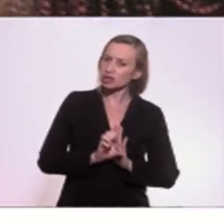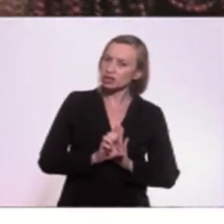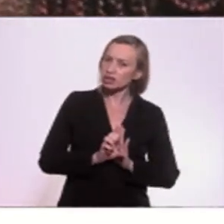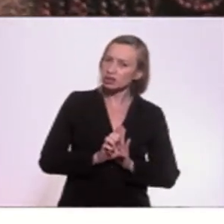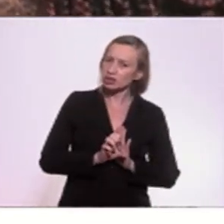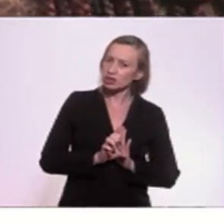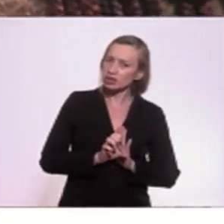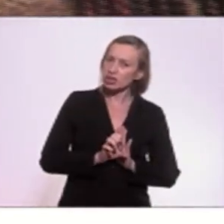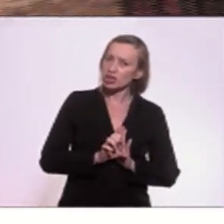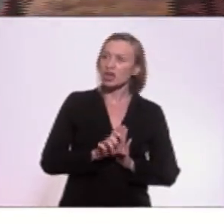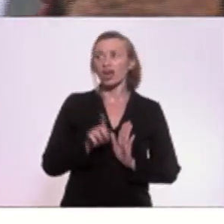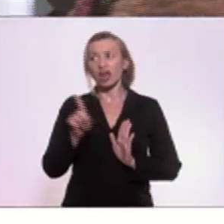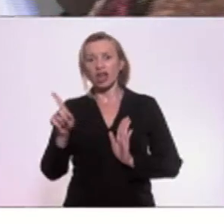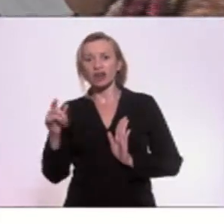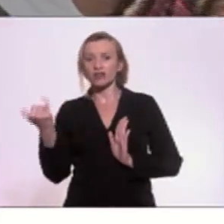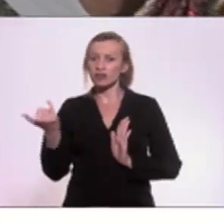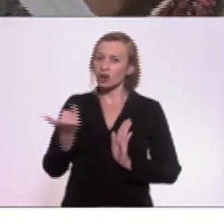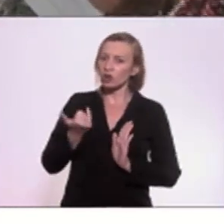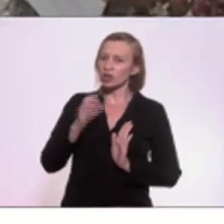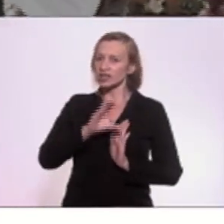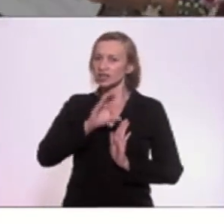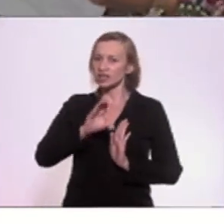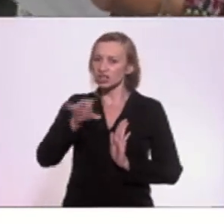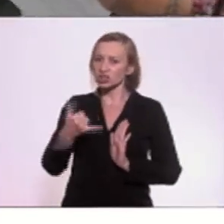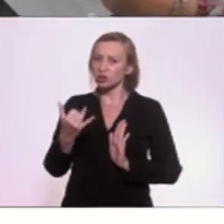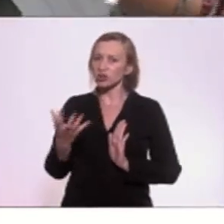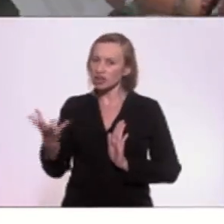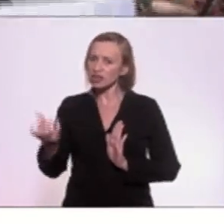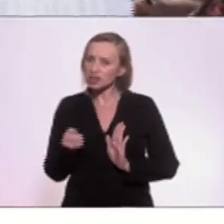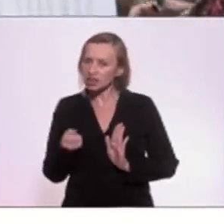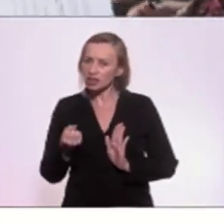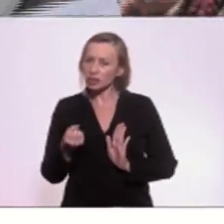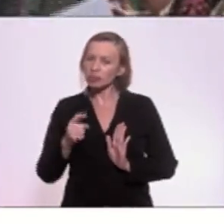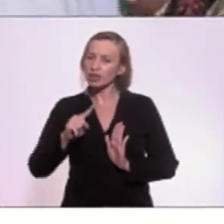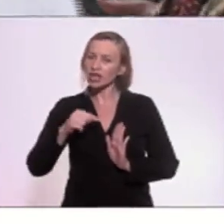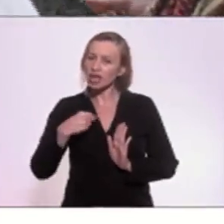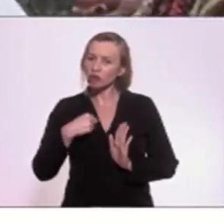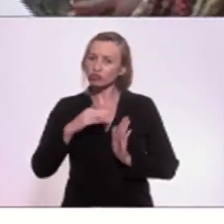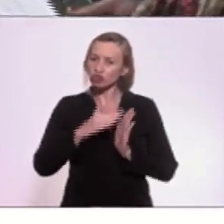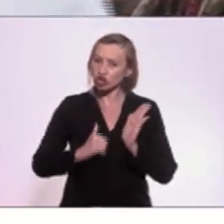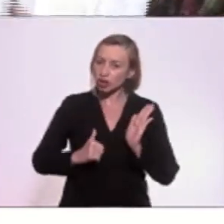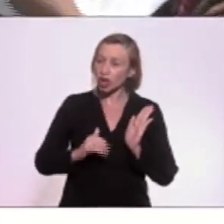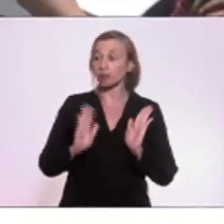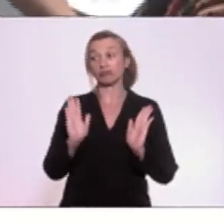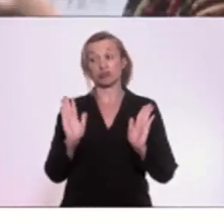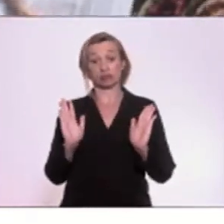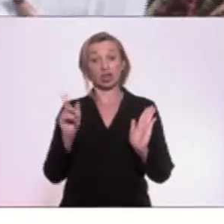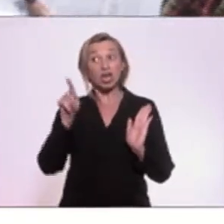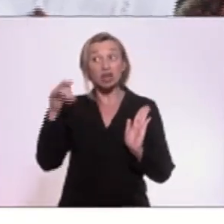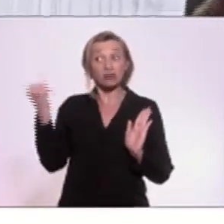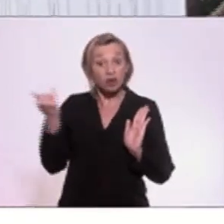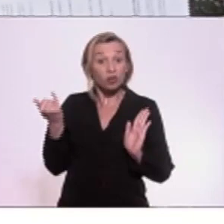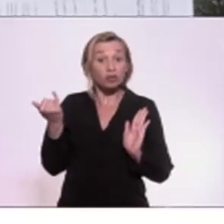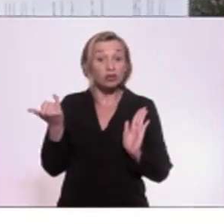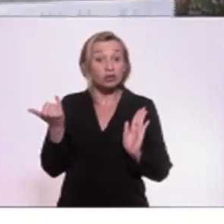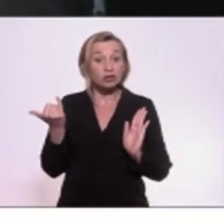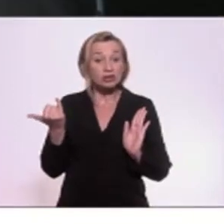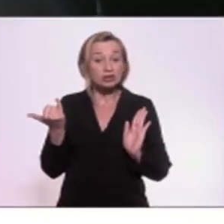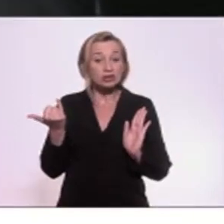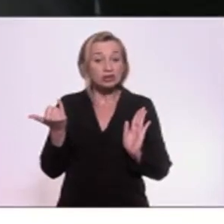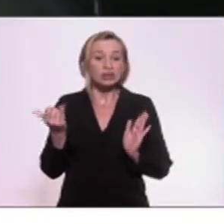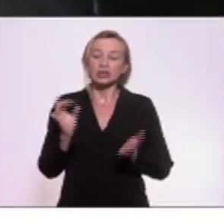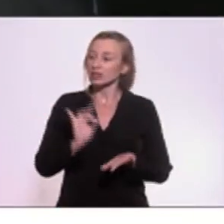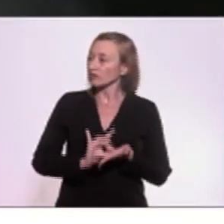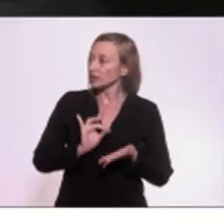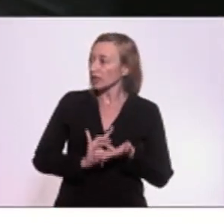Disse-me ele que a CCJ iria acolher para me retirá-las. Disse-me ele. Na verdade, até o